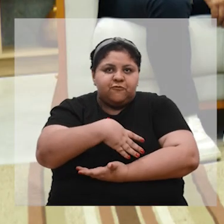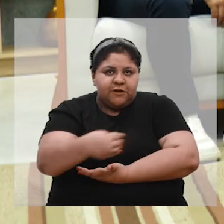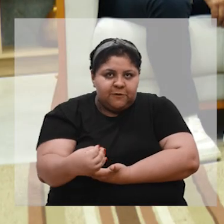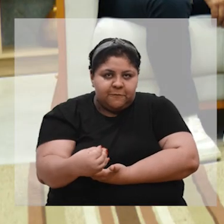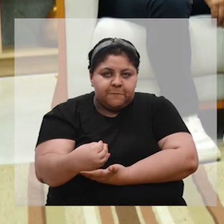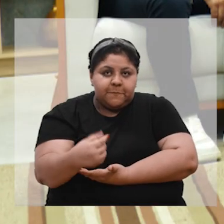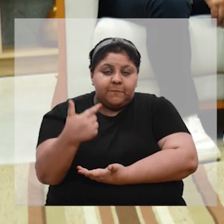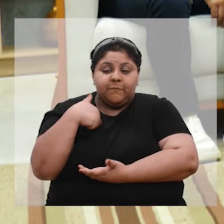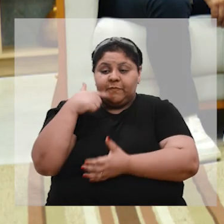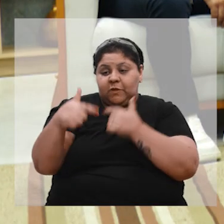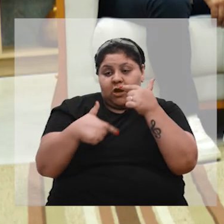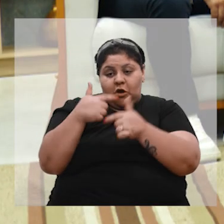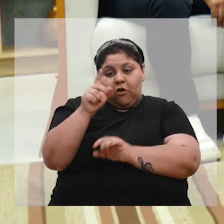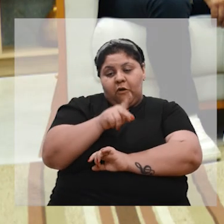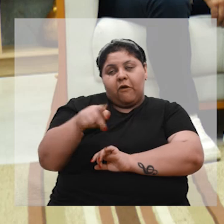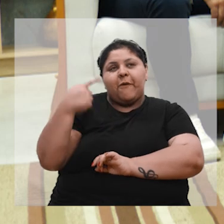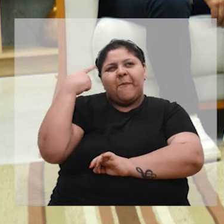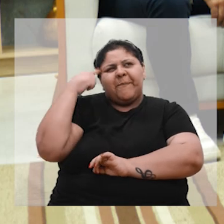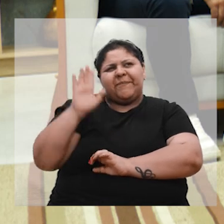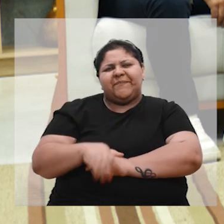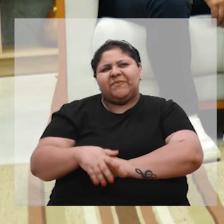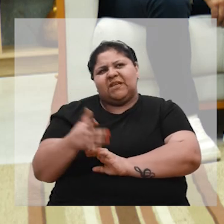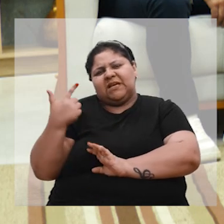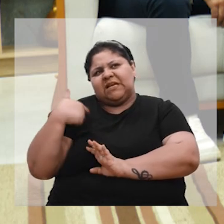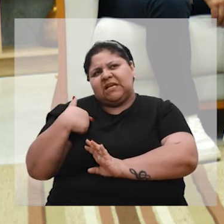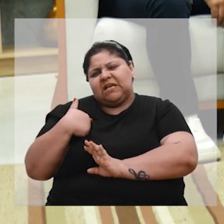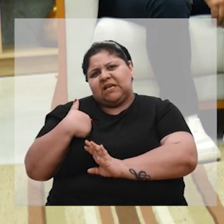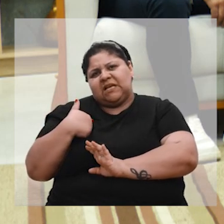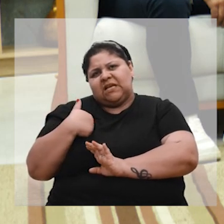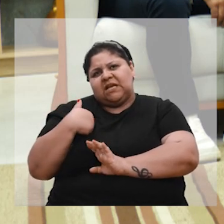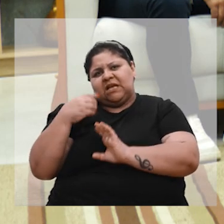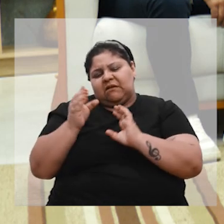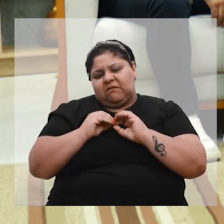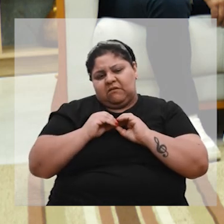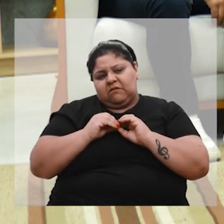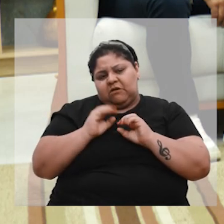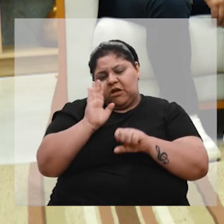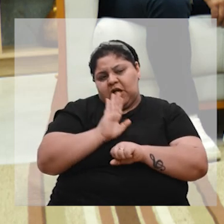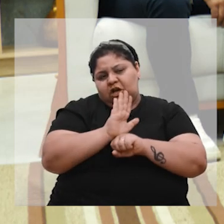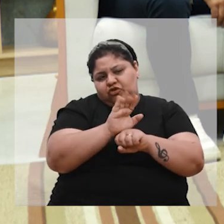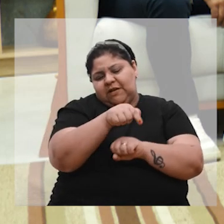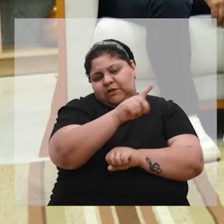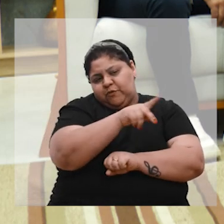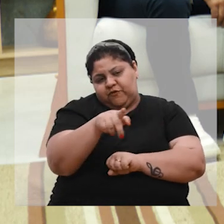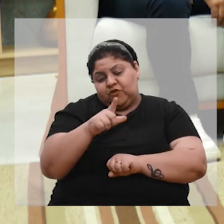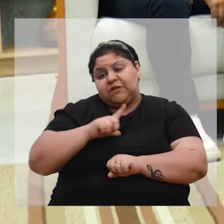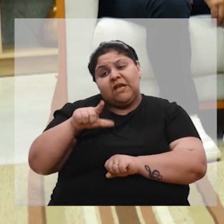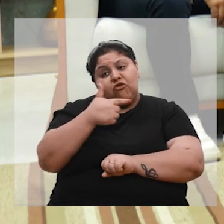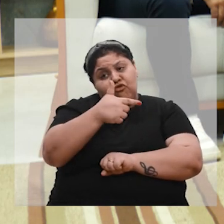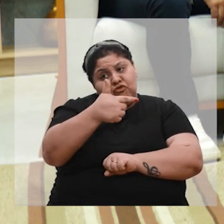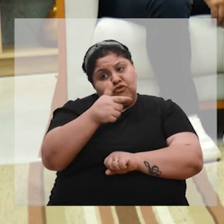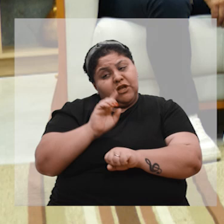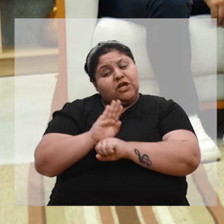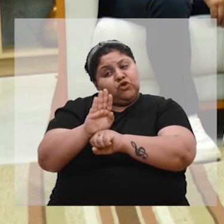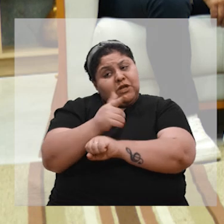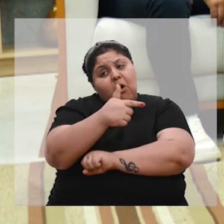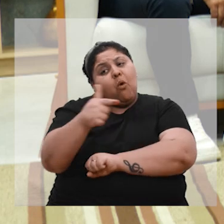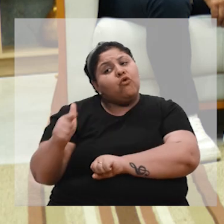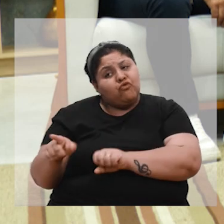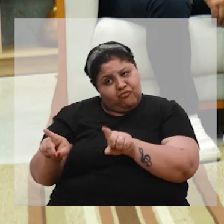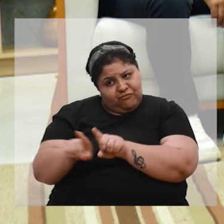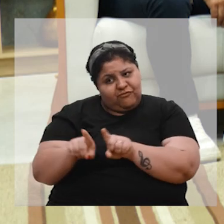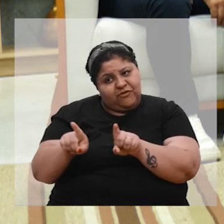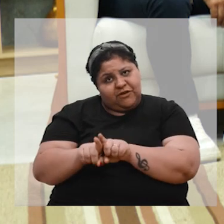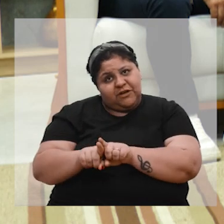a mesma coisa. Quando eu trabalhava com os professores, eu pensava, bom, se eu for ajudar esse professor, eu vou ter que ajudar o outro. Se